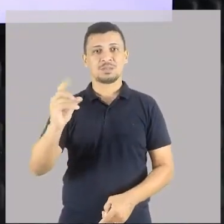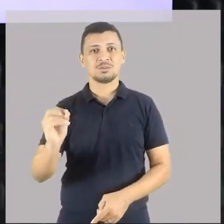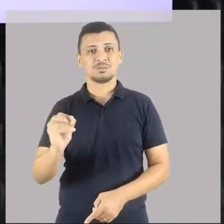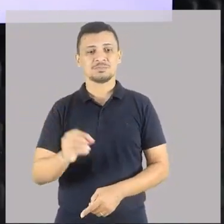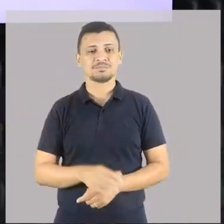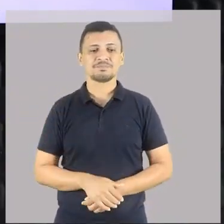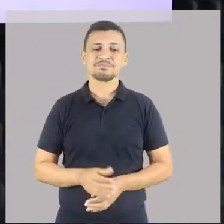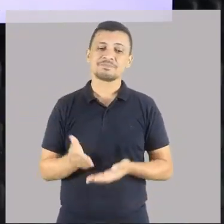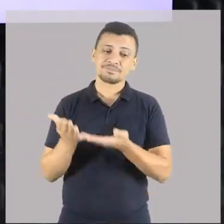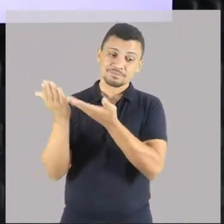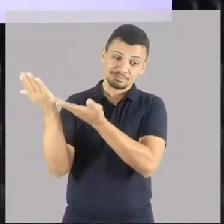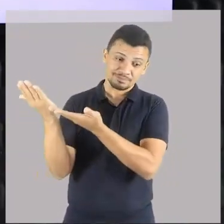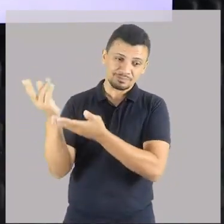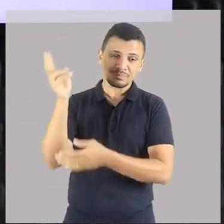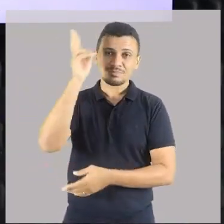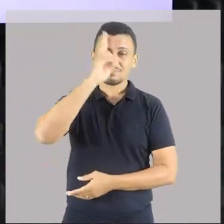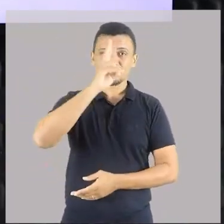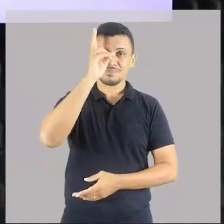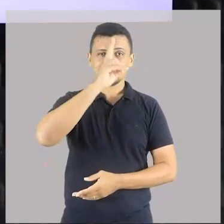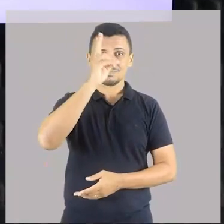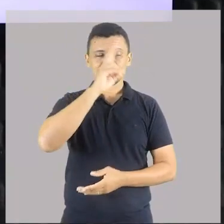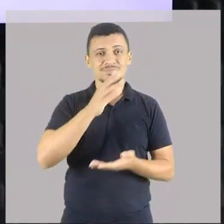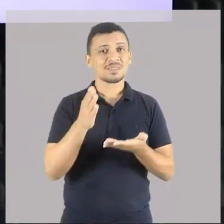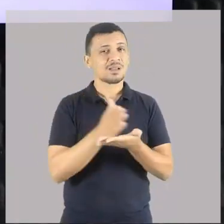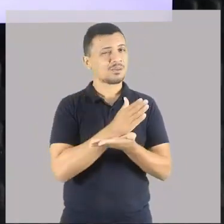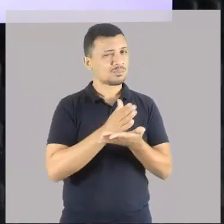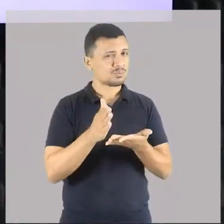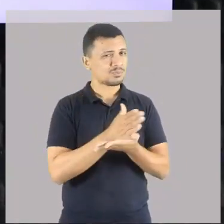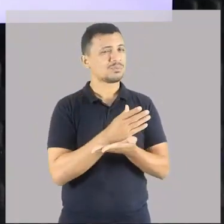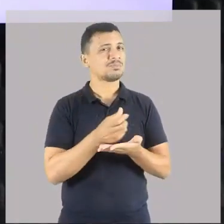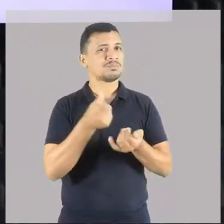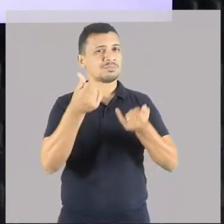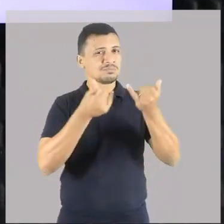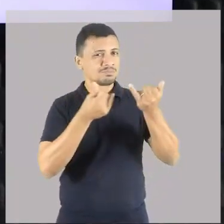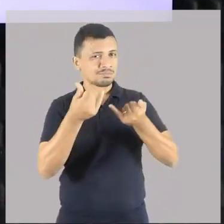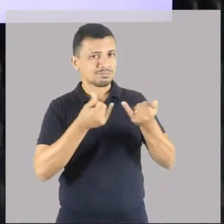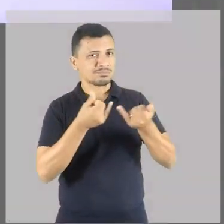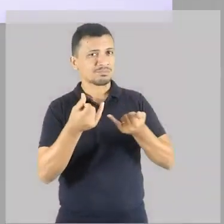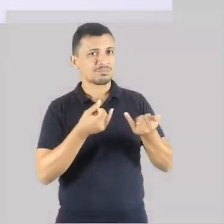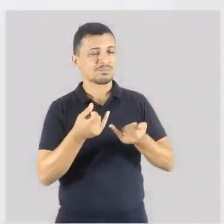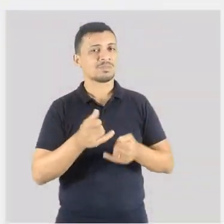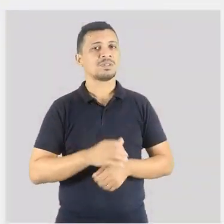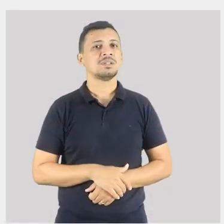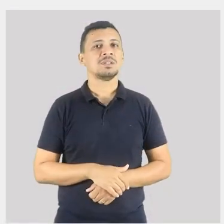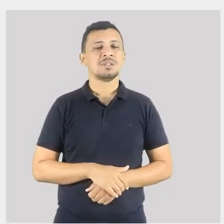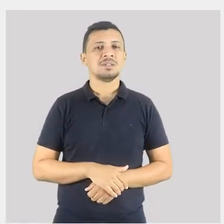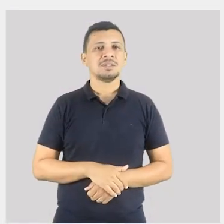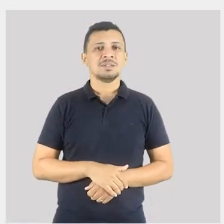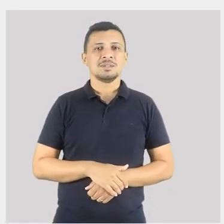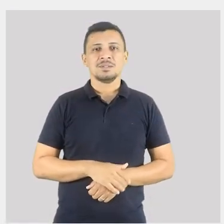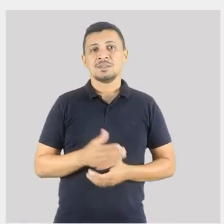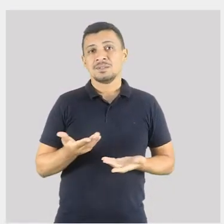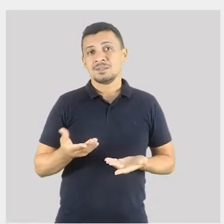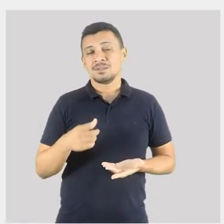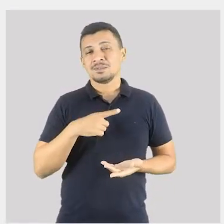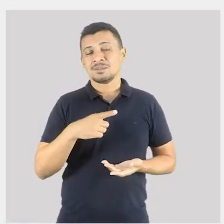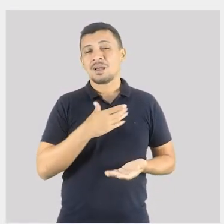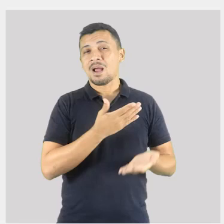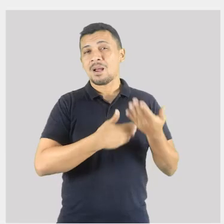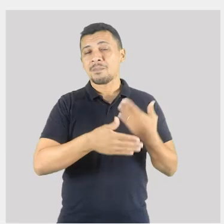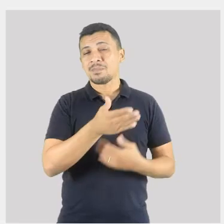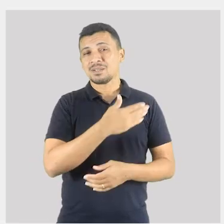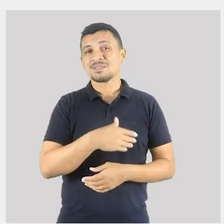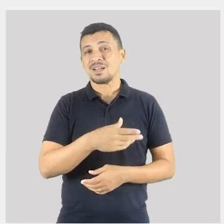vamos vamos lembrar de algumas informações que nós vimos lá no nosso fundamental, no